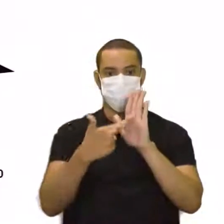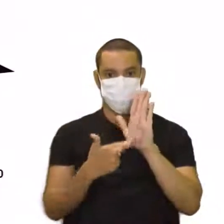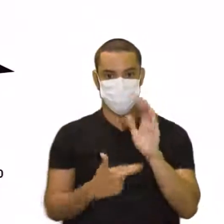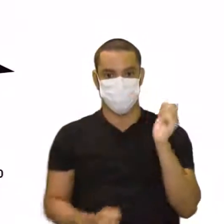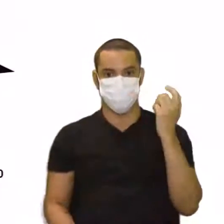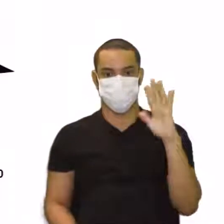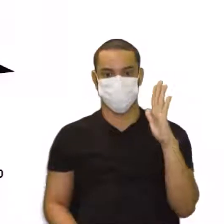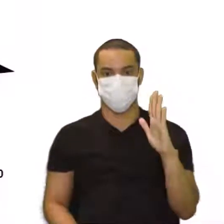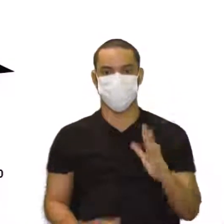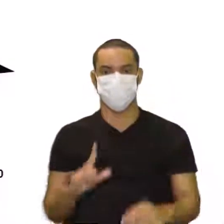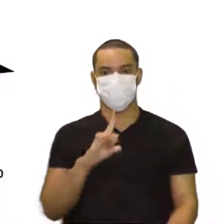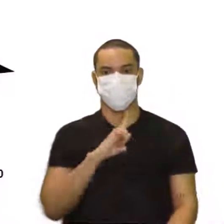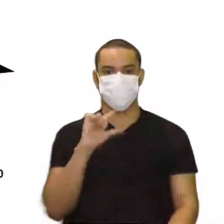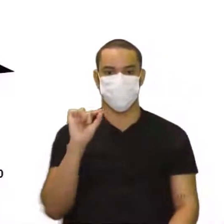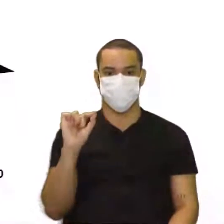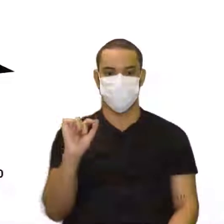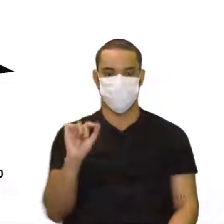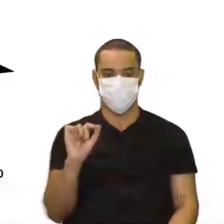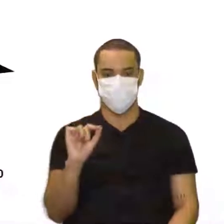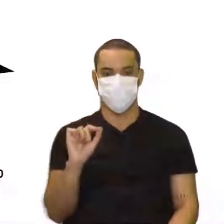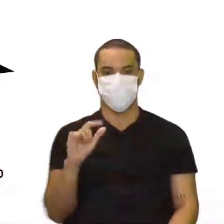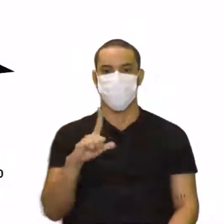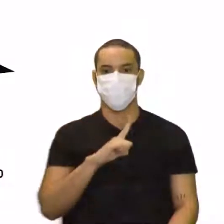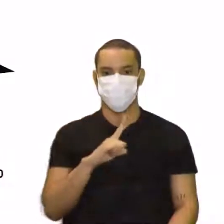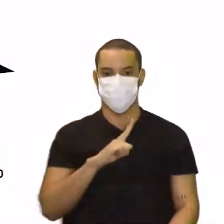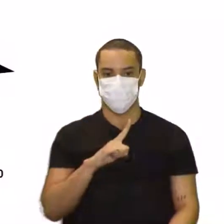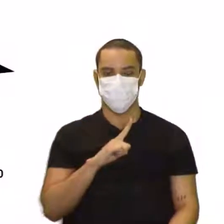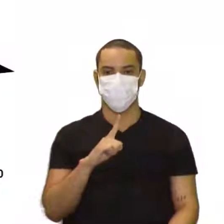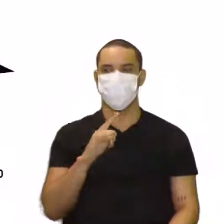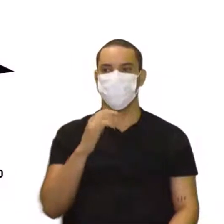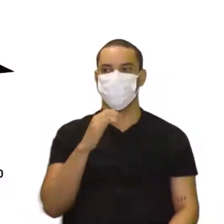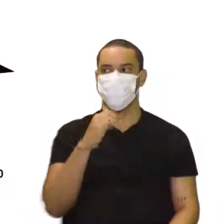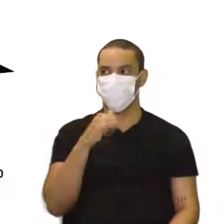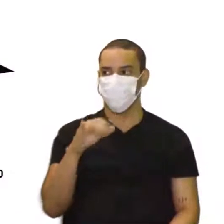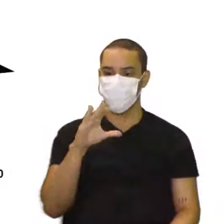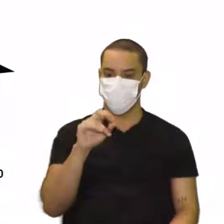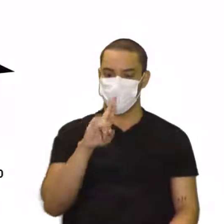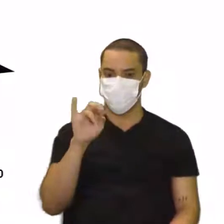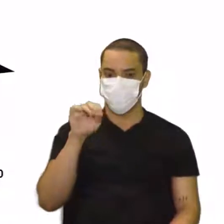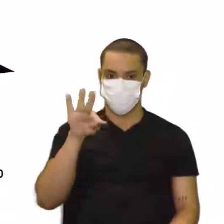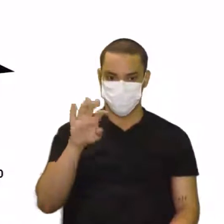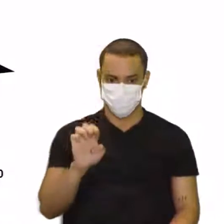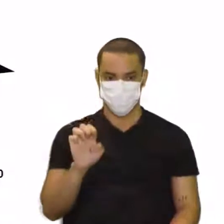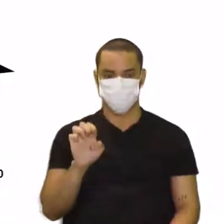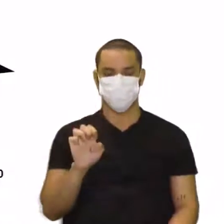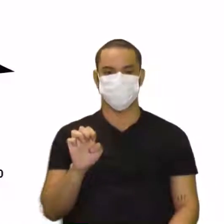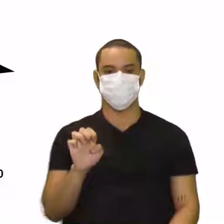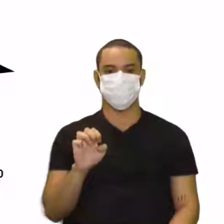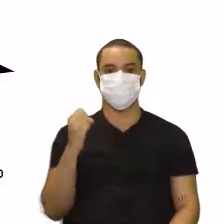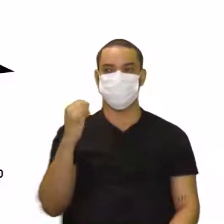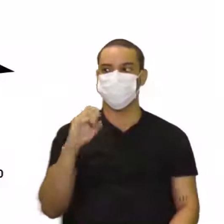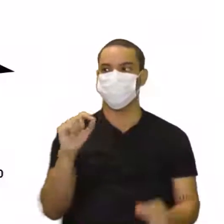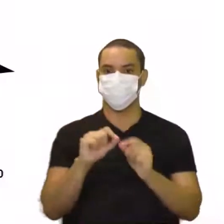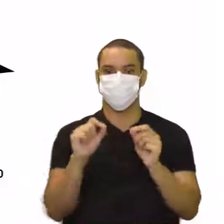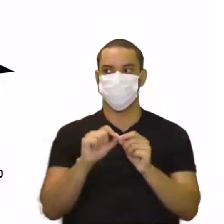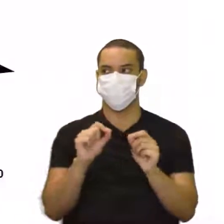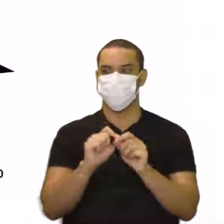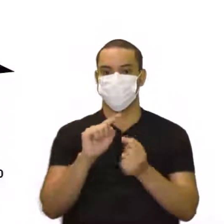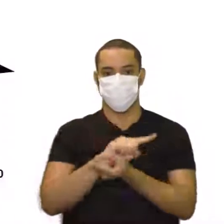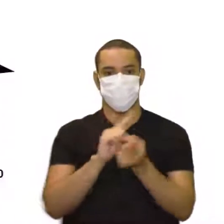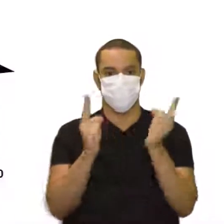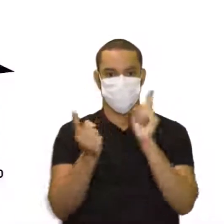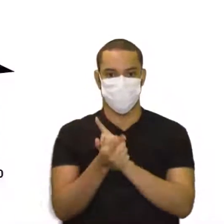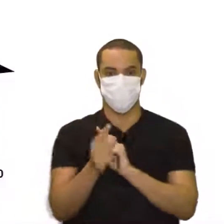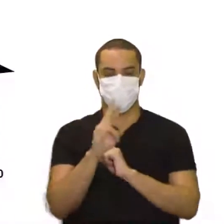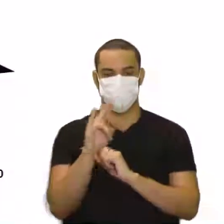ó, você tem aqui, a corrente nesse sentido, ok? Se a corrente, olha só, está nesse sentido,